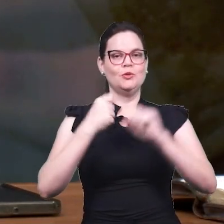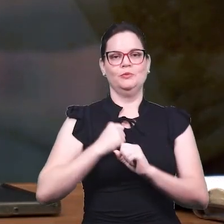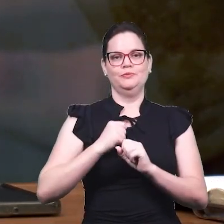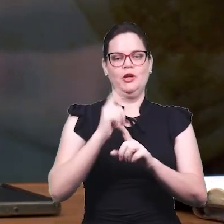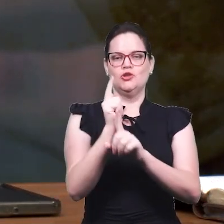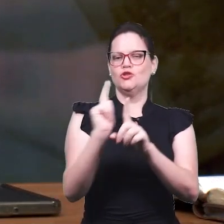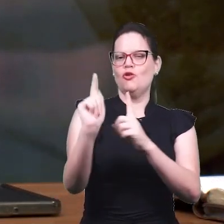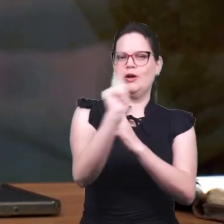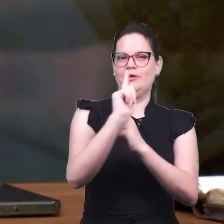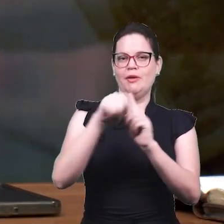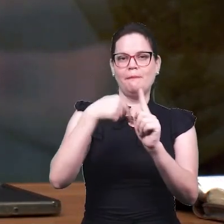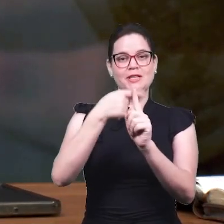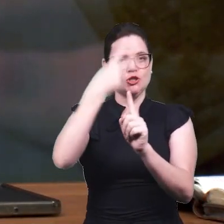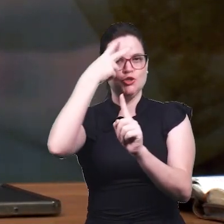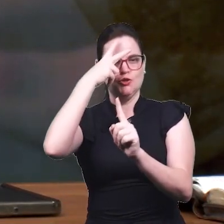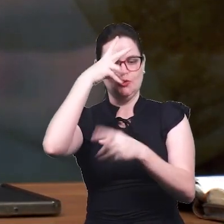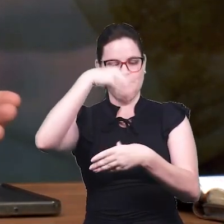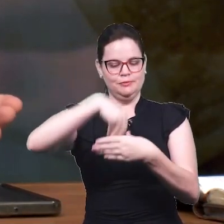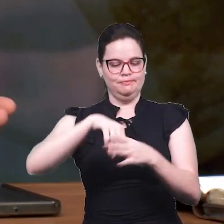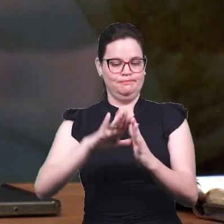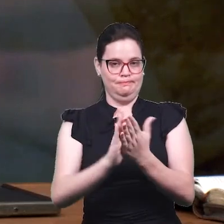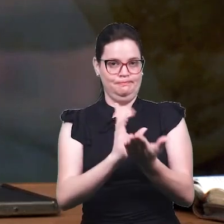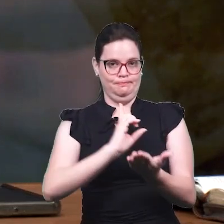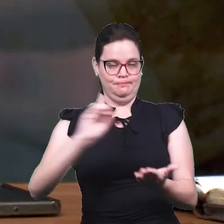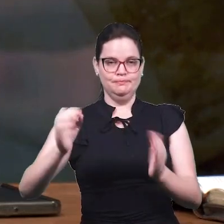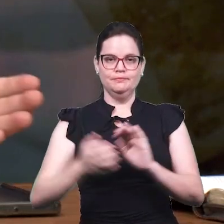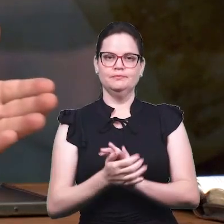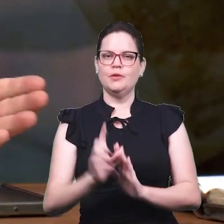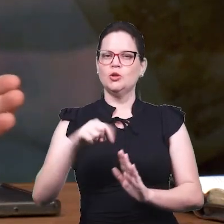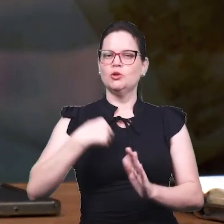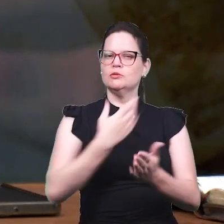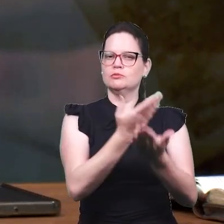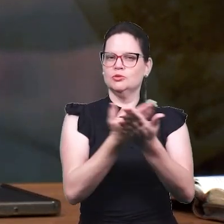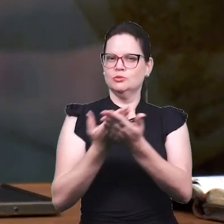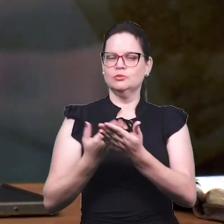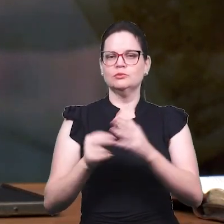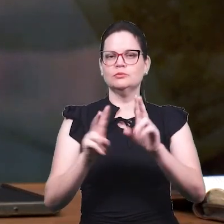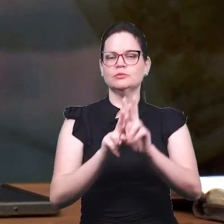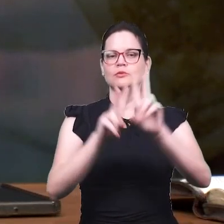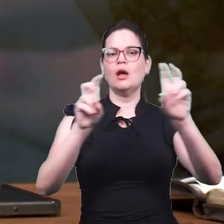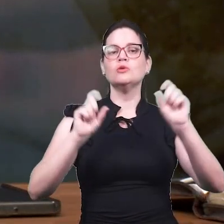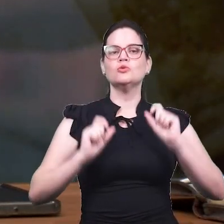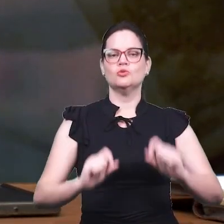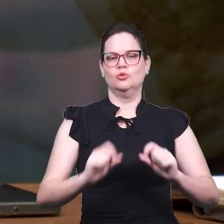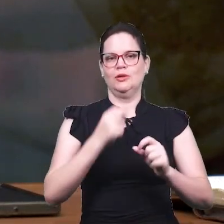História e Geografia Bíblica. Nós estamos nas cartas de Paulo